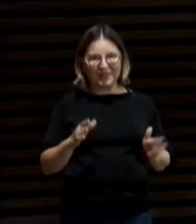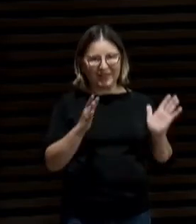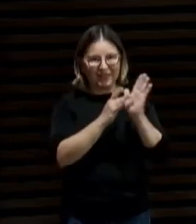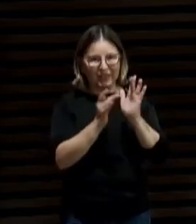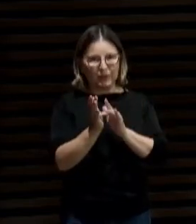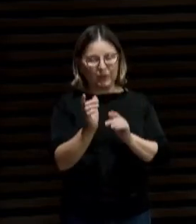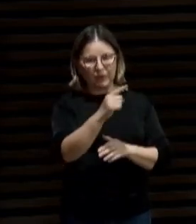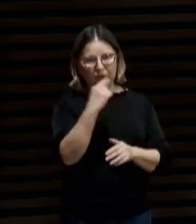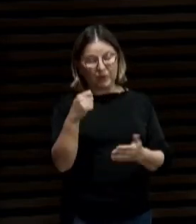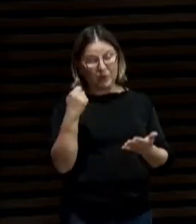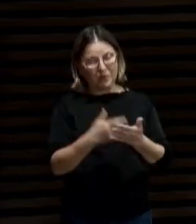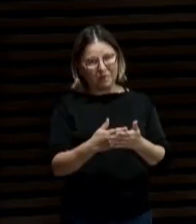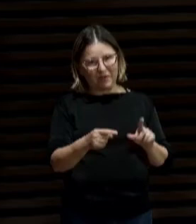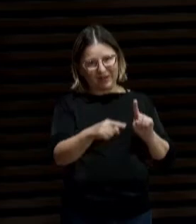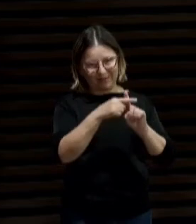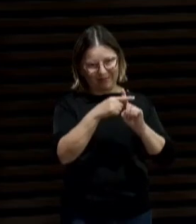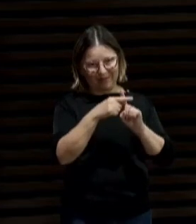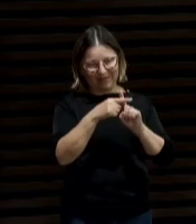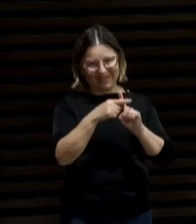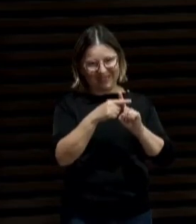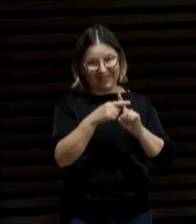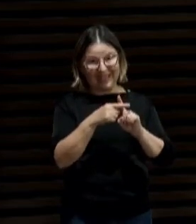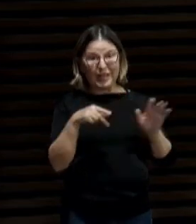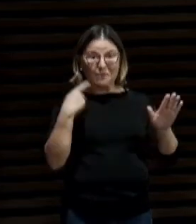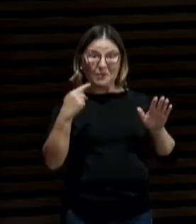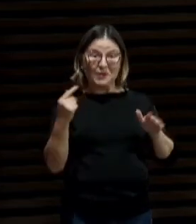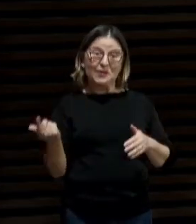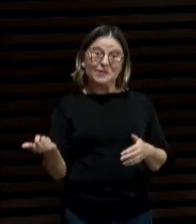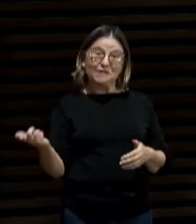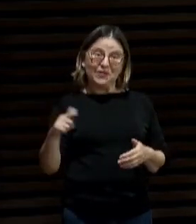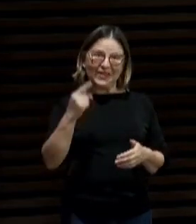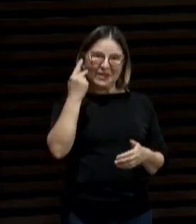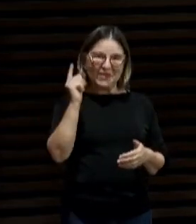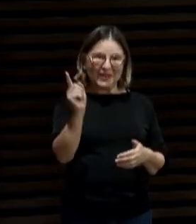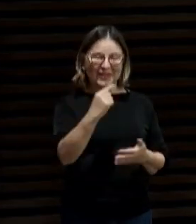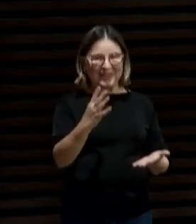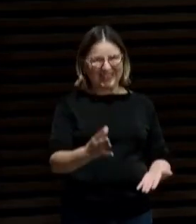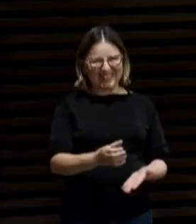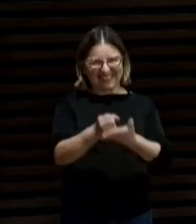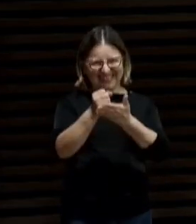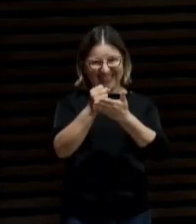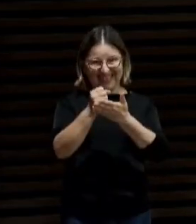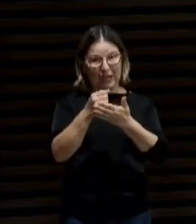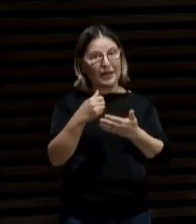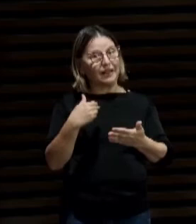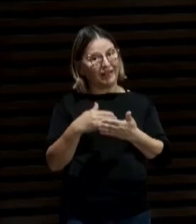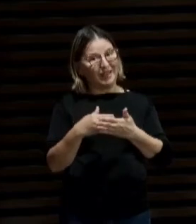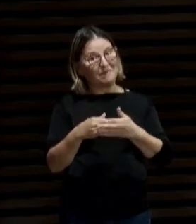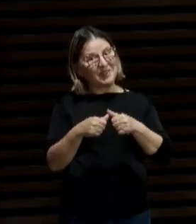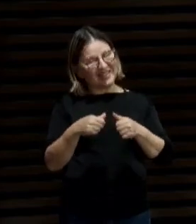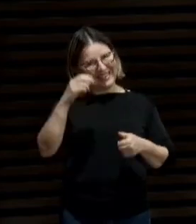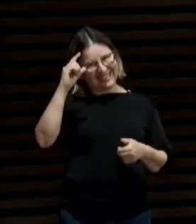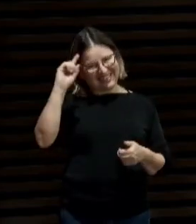nós. E Ele promete voltar para nos buscar. E está perto esse dia, viu, meus amados? Nós temos o penhor